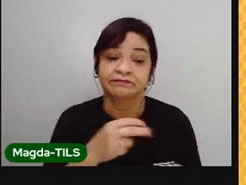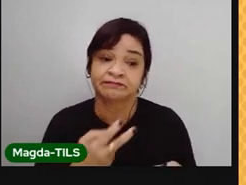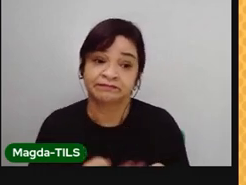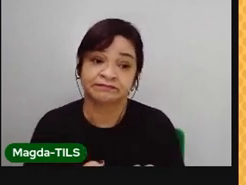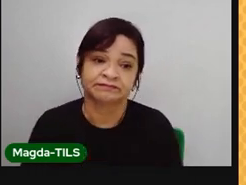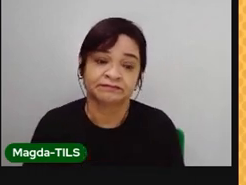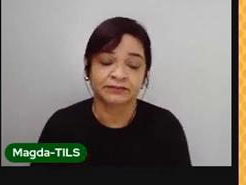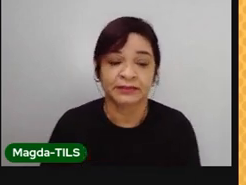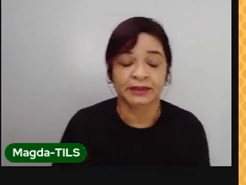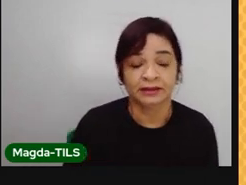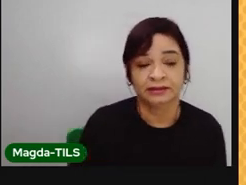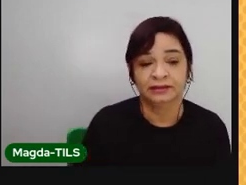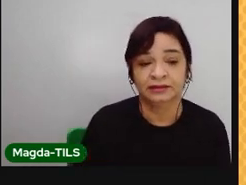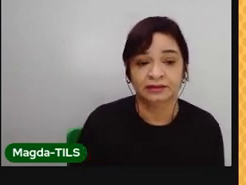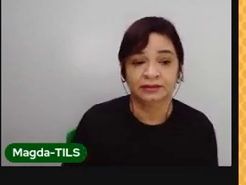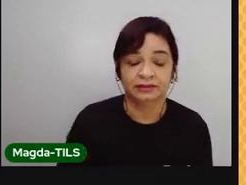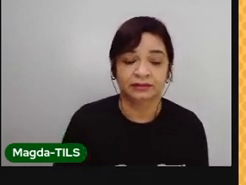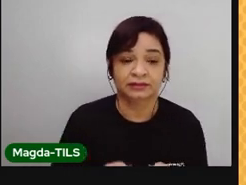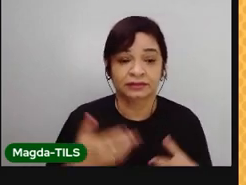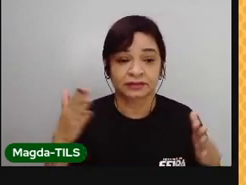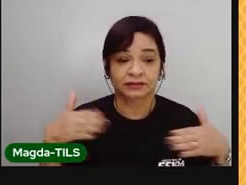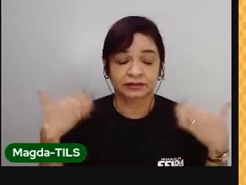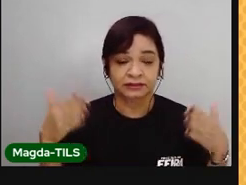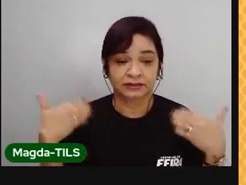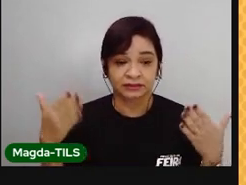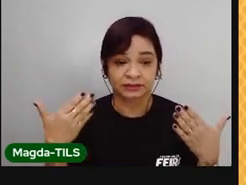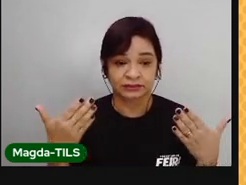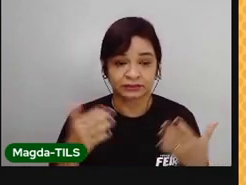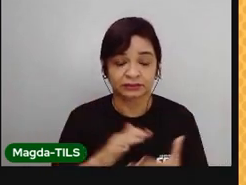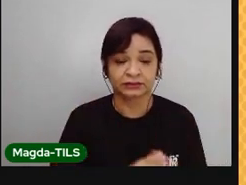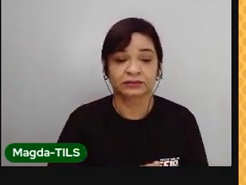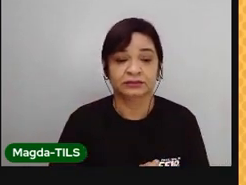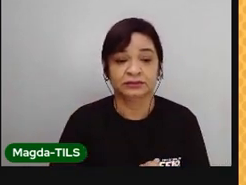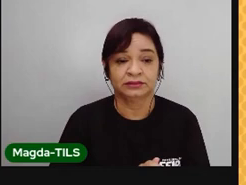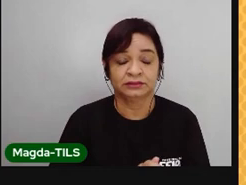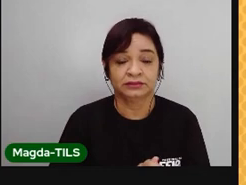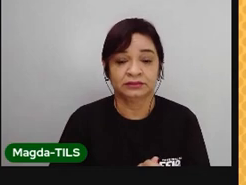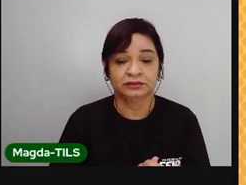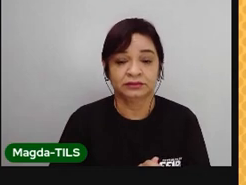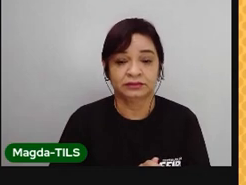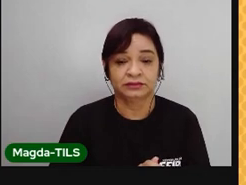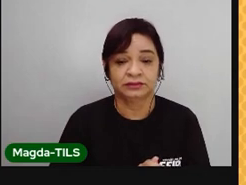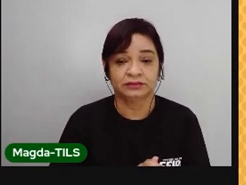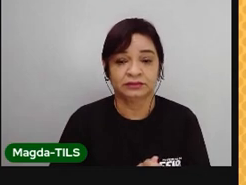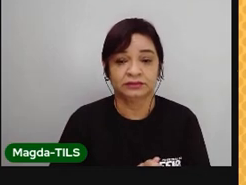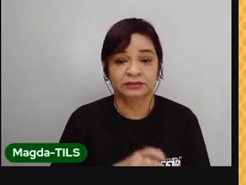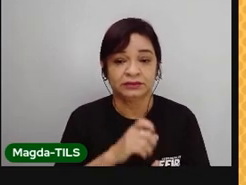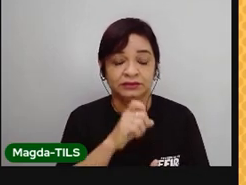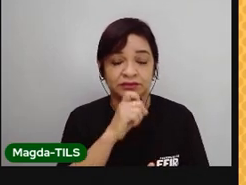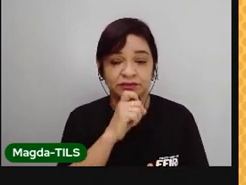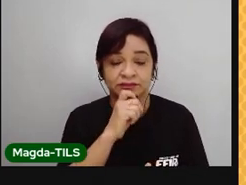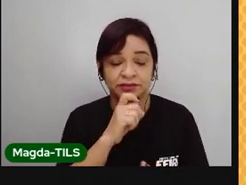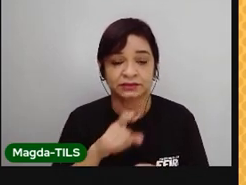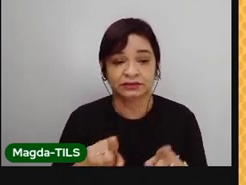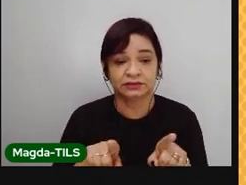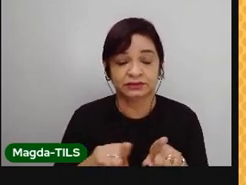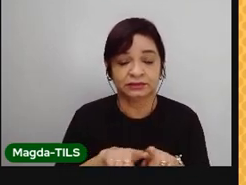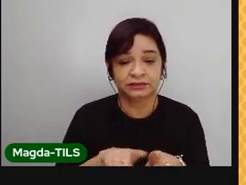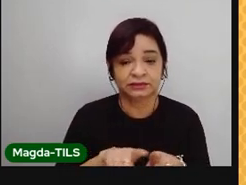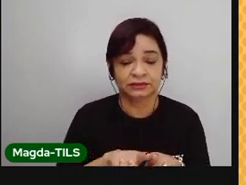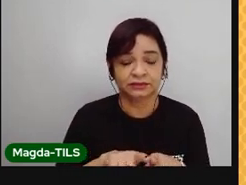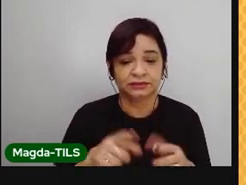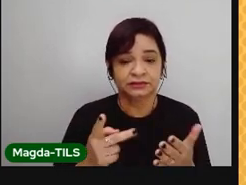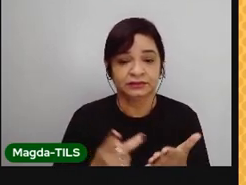verão para o hemisfério sul e de inverno. O que vai acontecer nesses períodos é que, com a